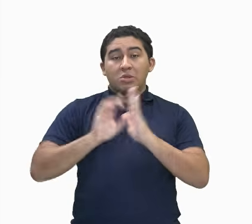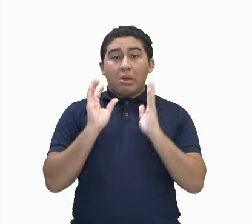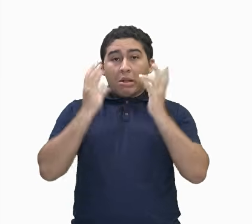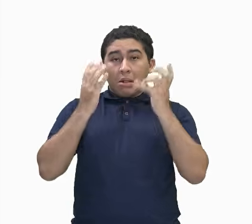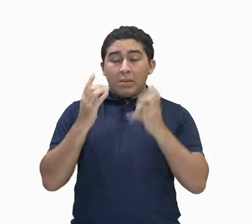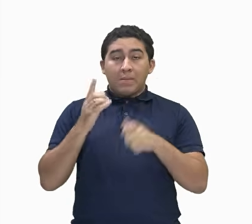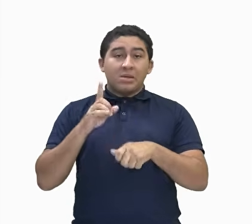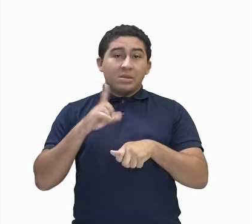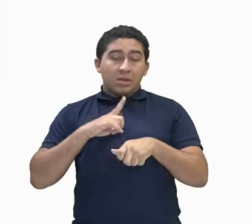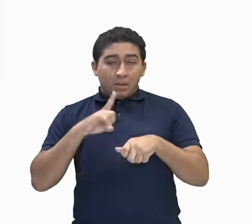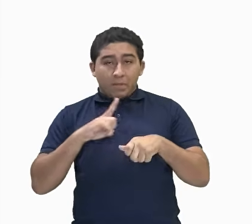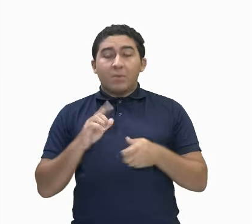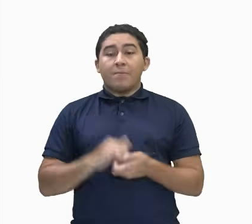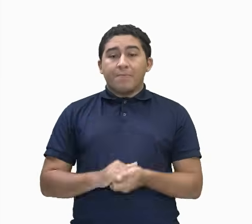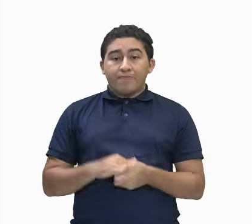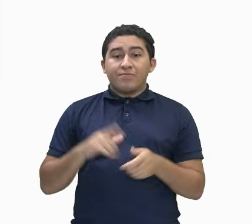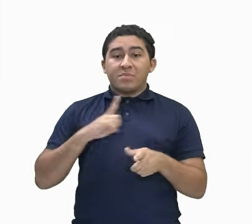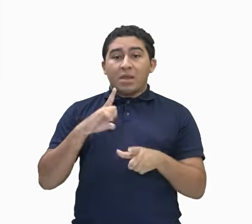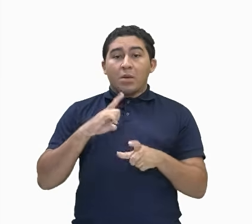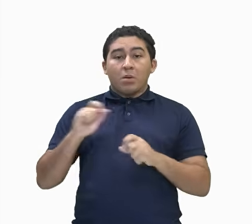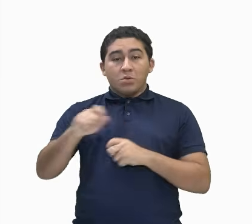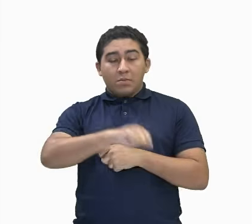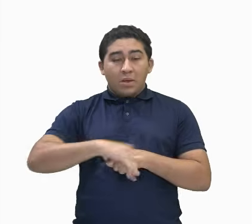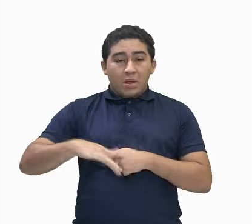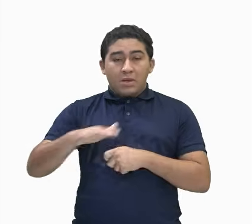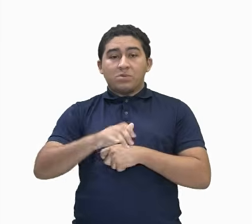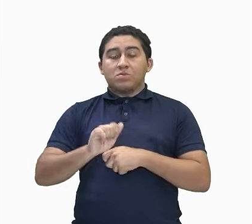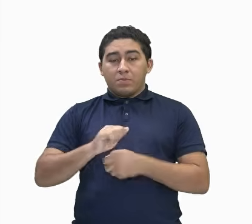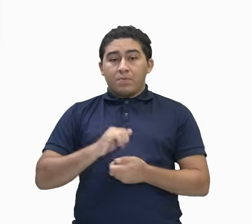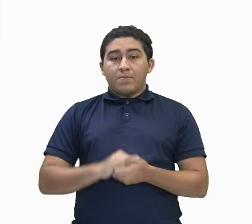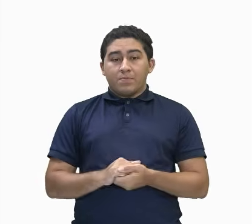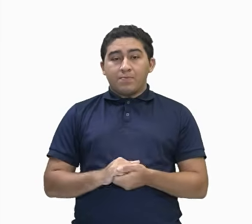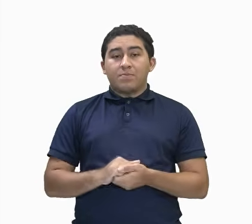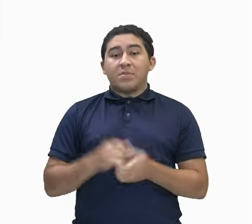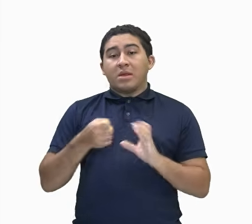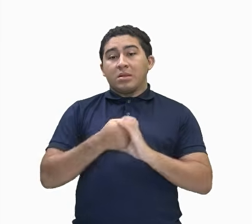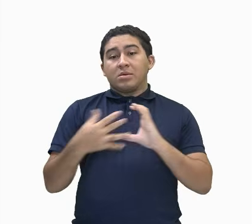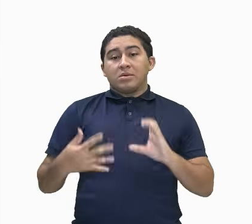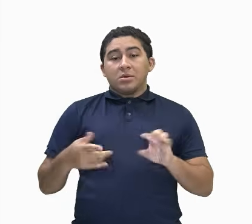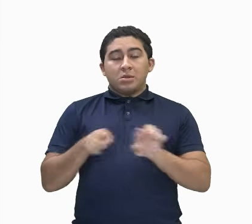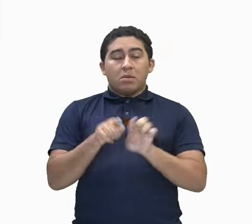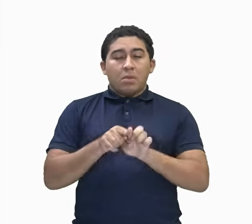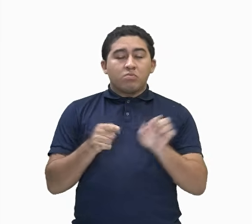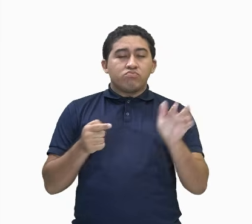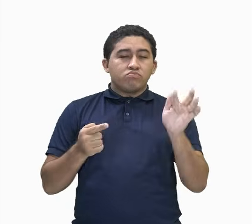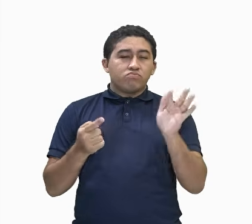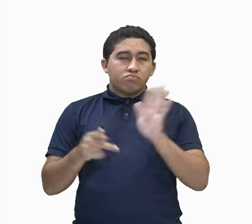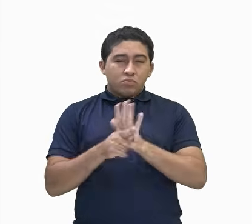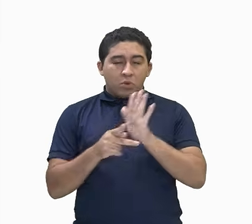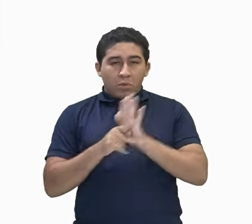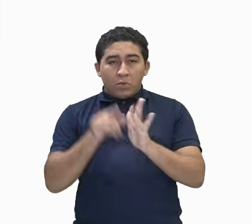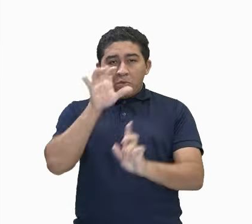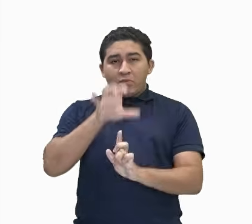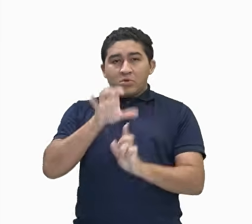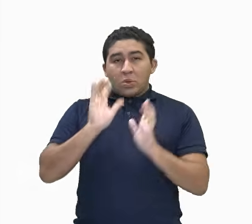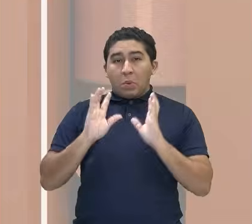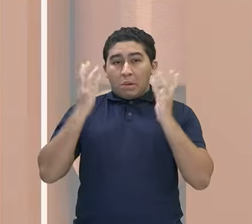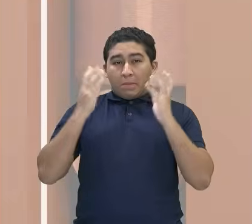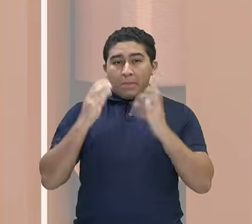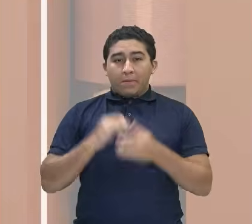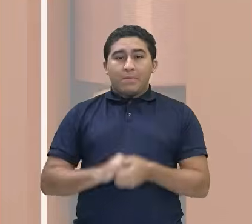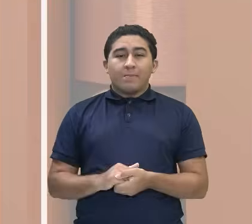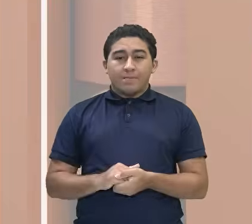tempo, circulação atmosférica geral. Elementos e fatores que influenciam o